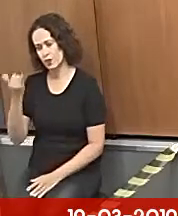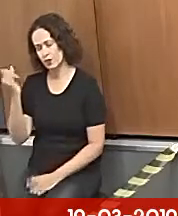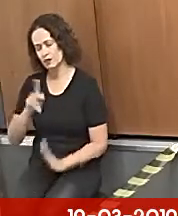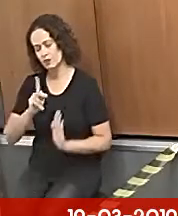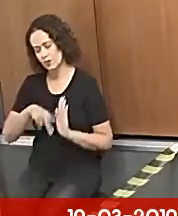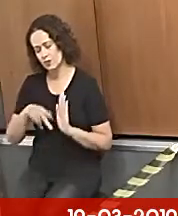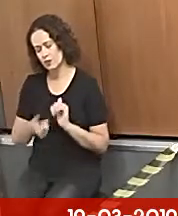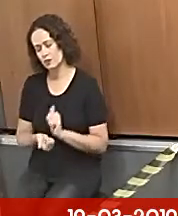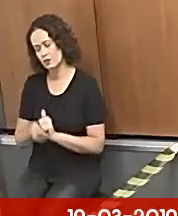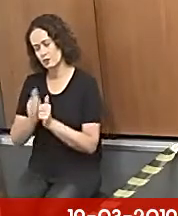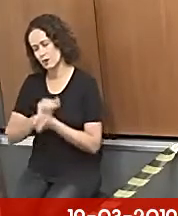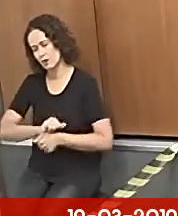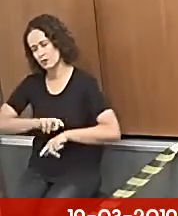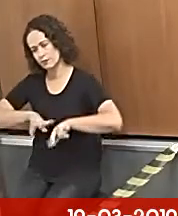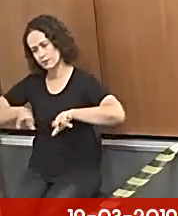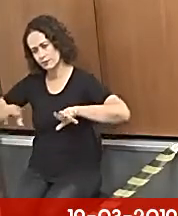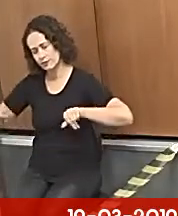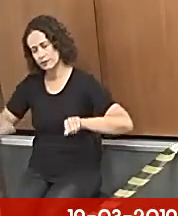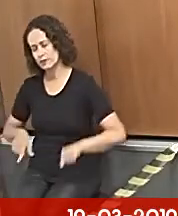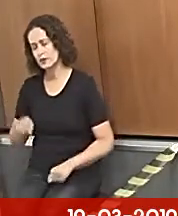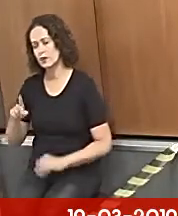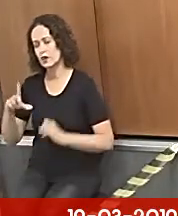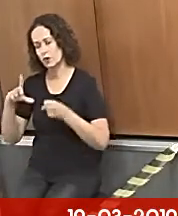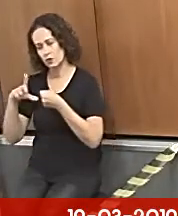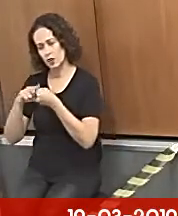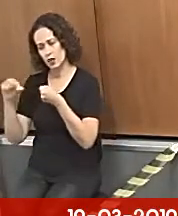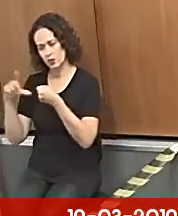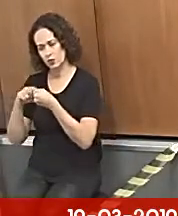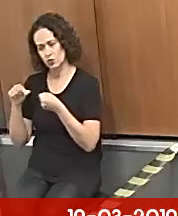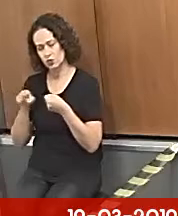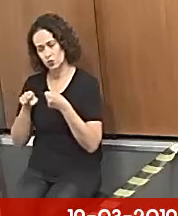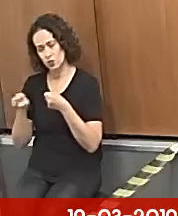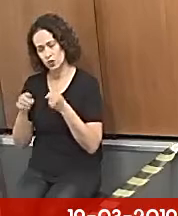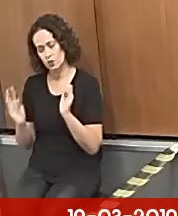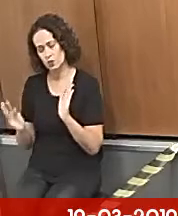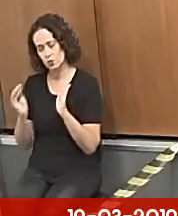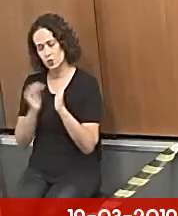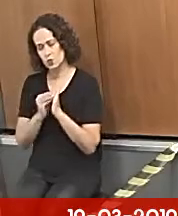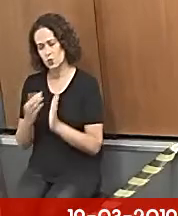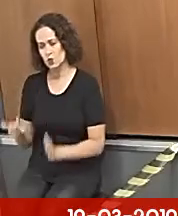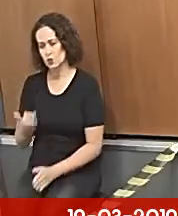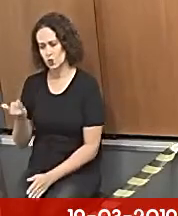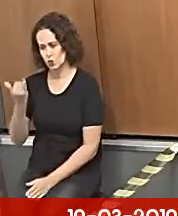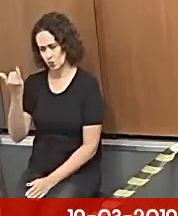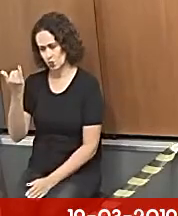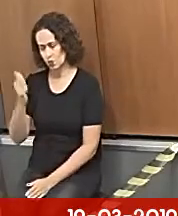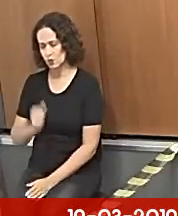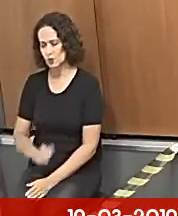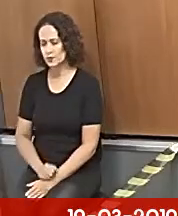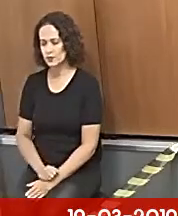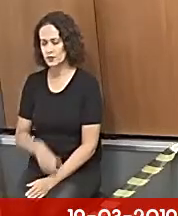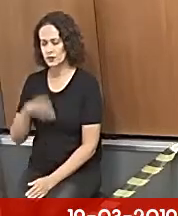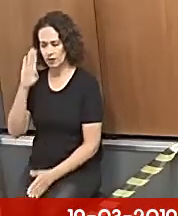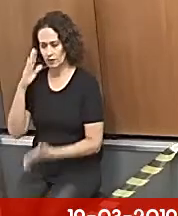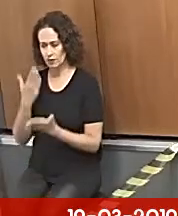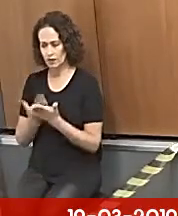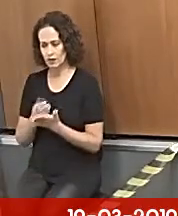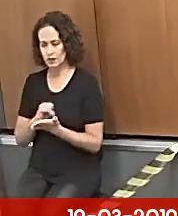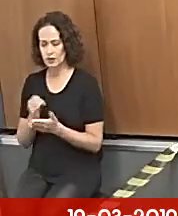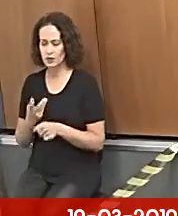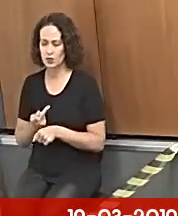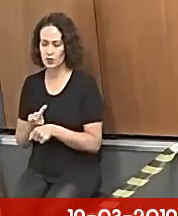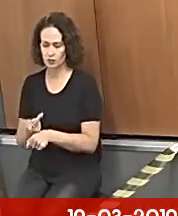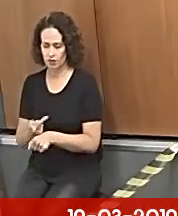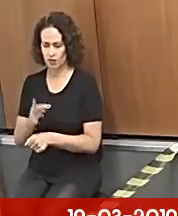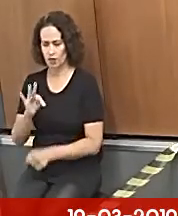torneio onde colocou um artigo lá que veio facilitar muito é uma pessoa muito envolvida e é o que eu creio que se procurar ele lá